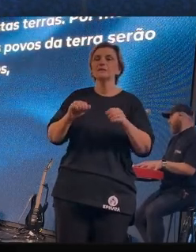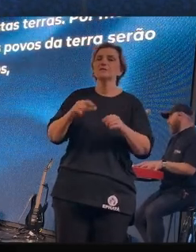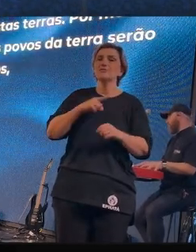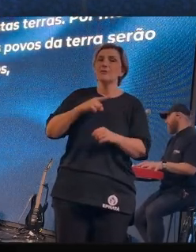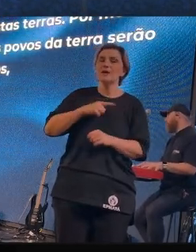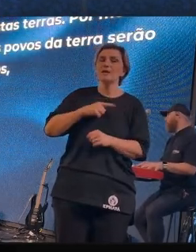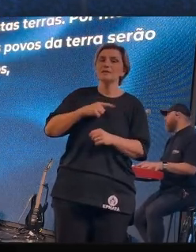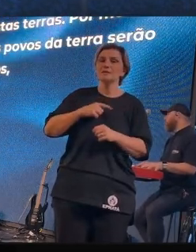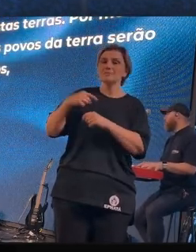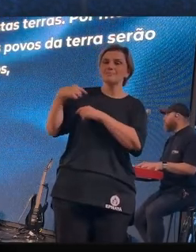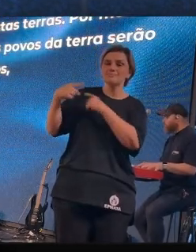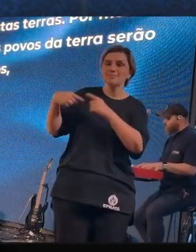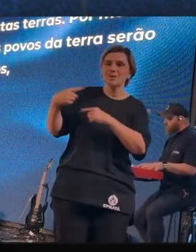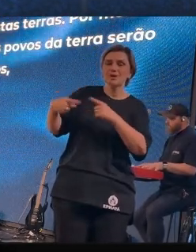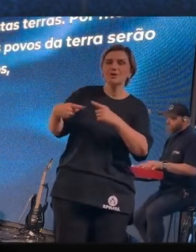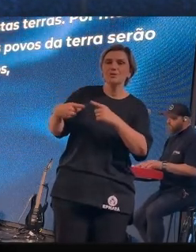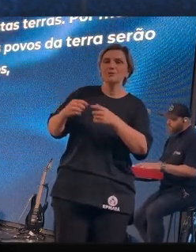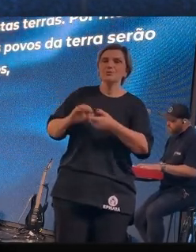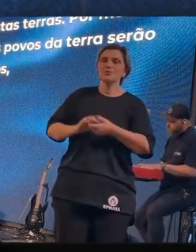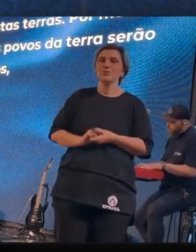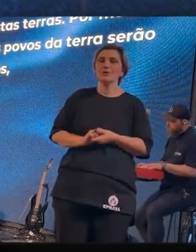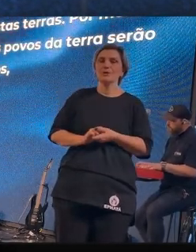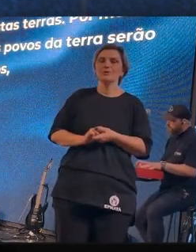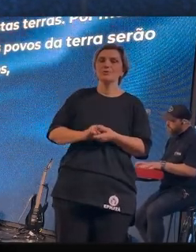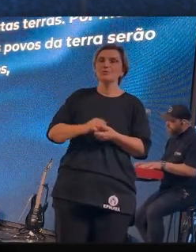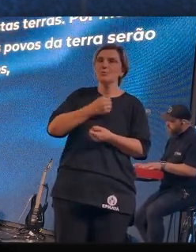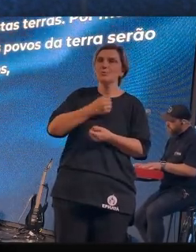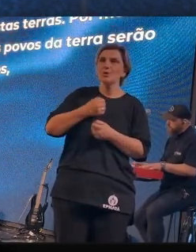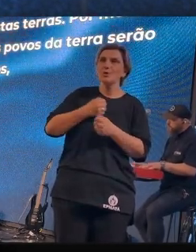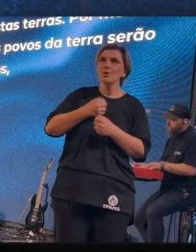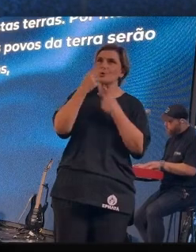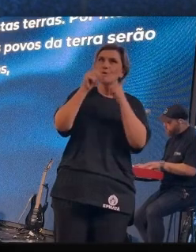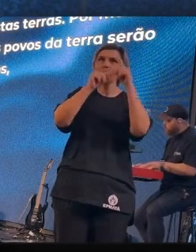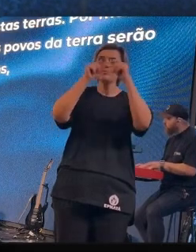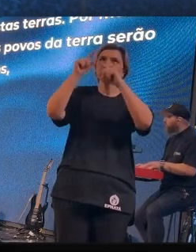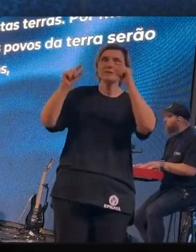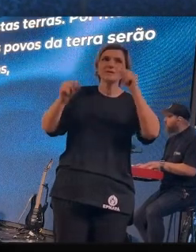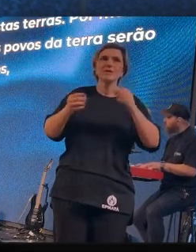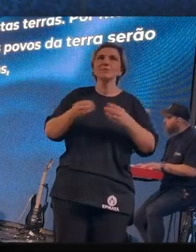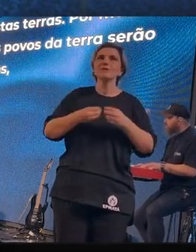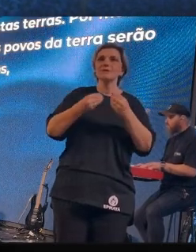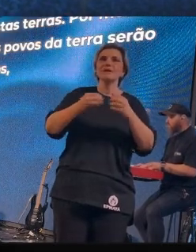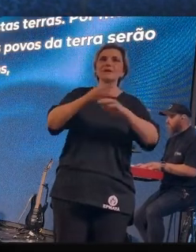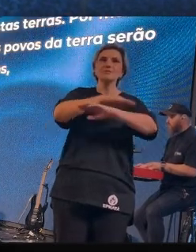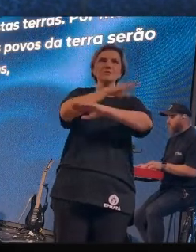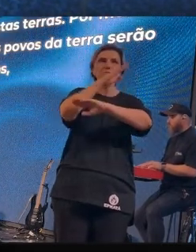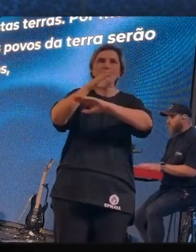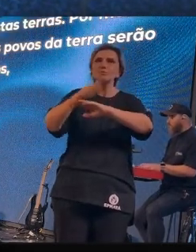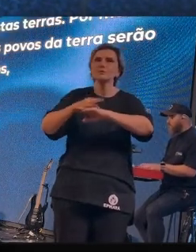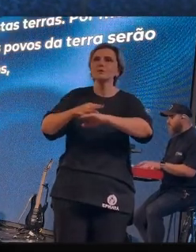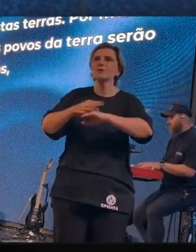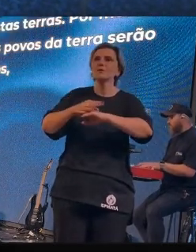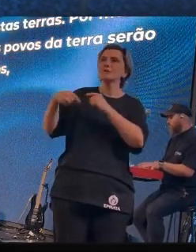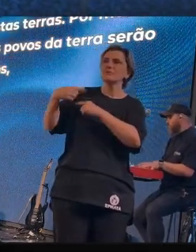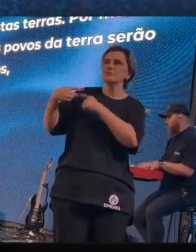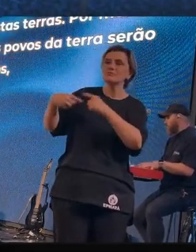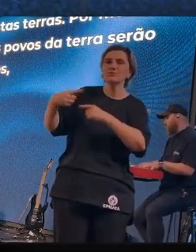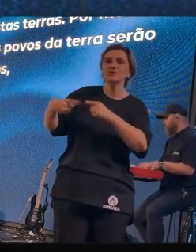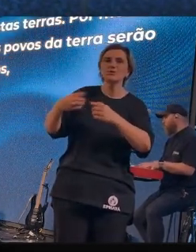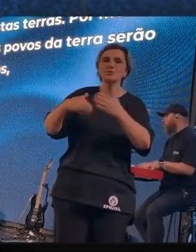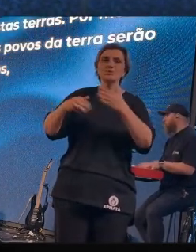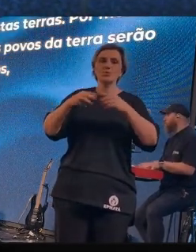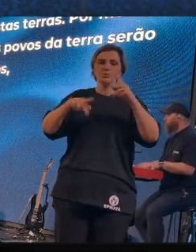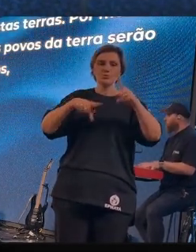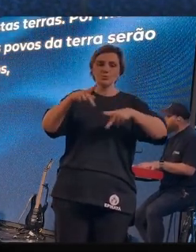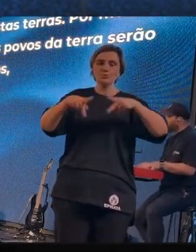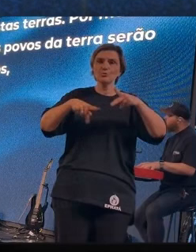numerosos como as estrelas do céu. E lhe darei todas estas terras, e por meio da sua descendência, todos os